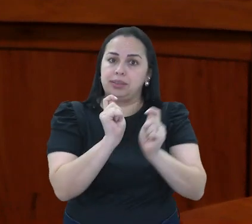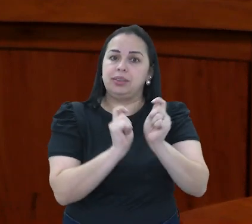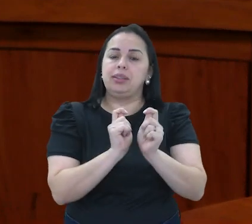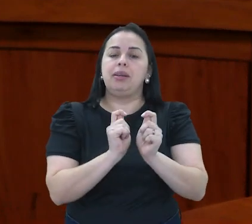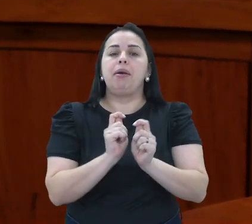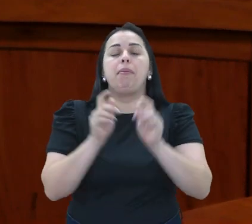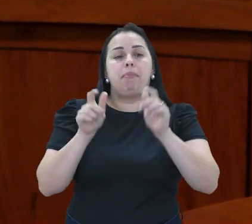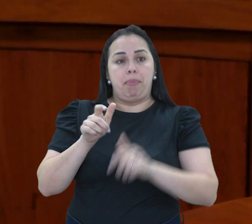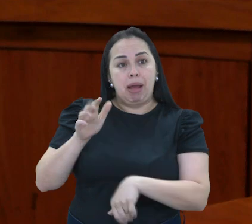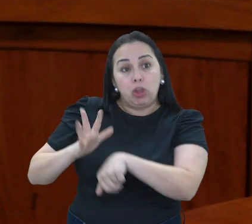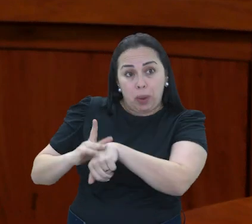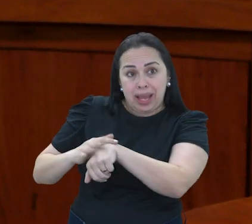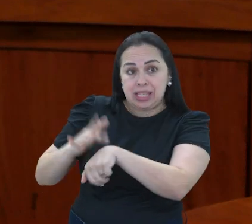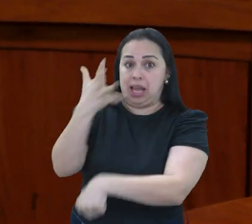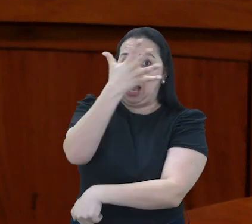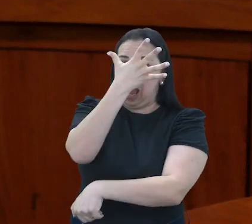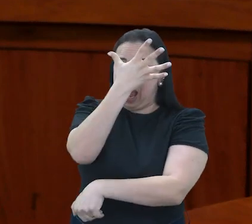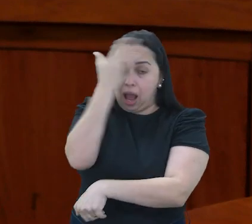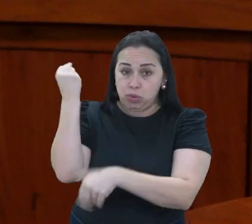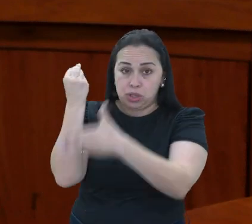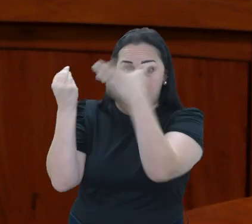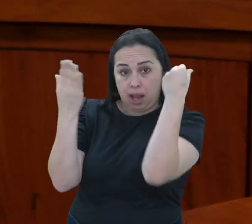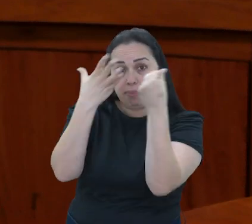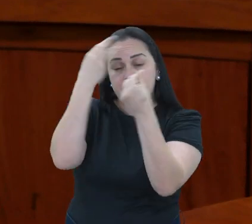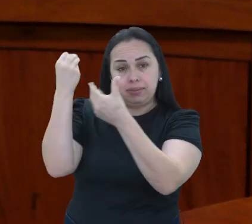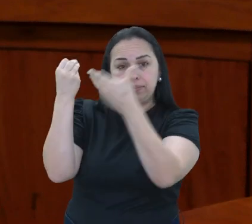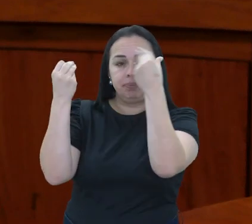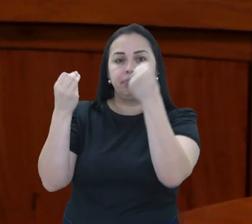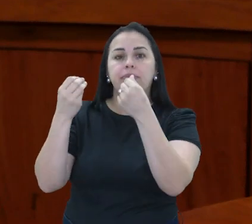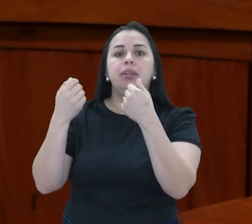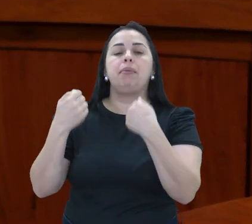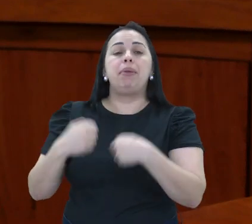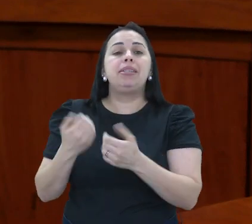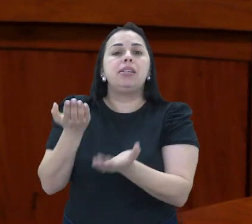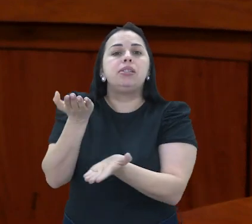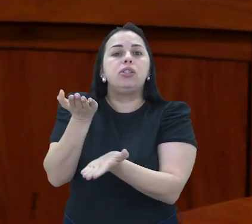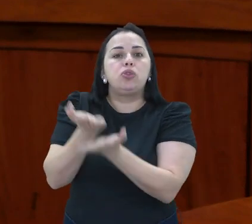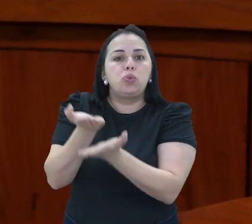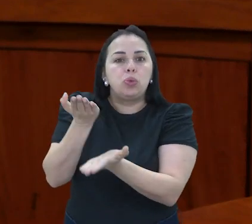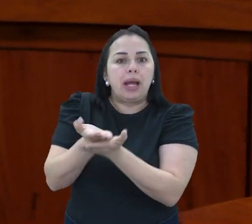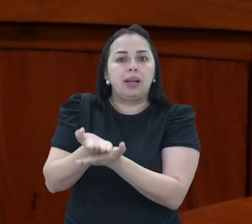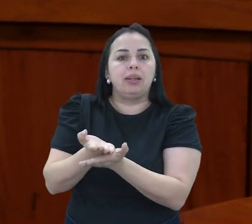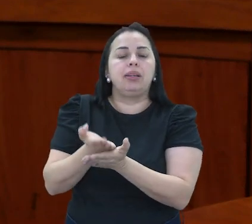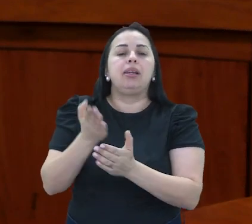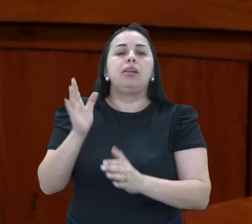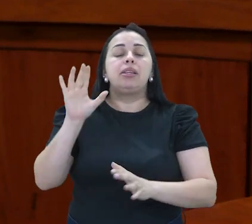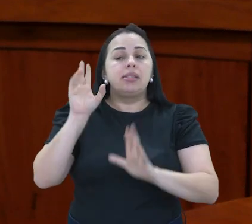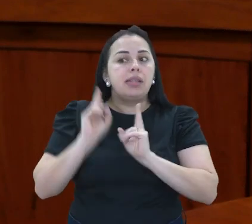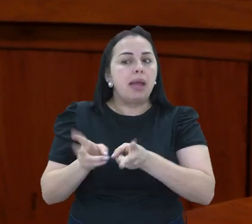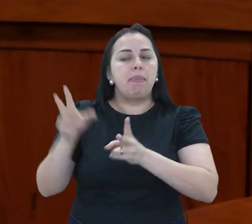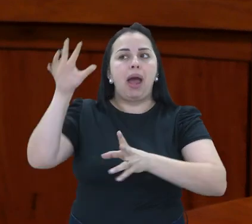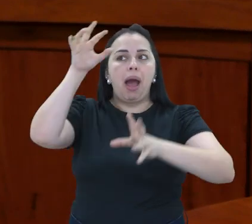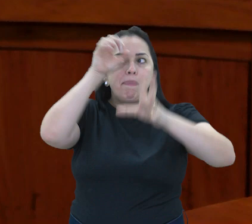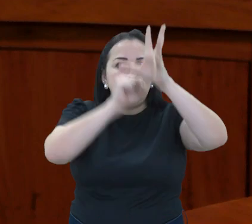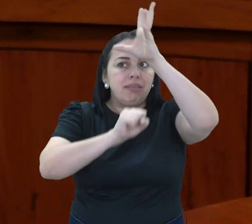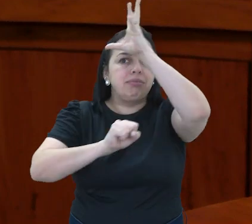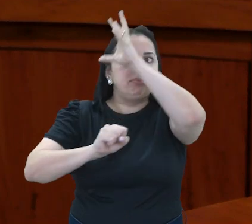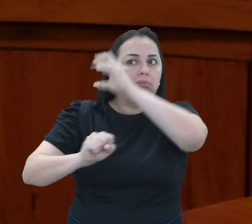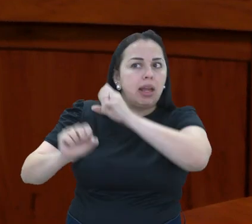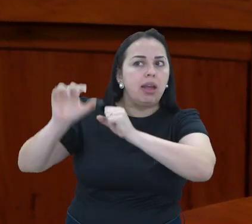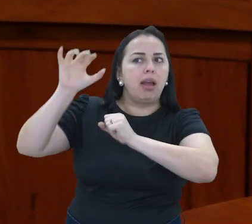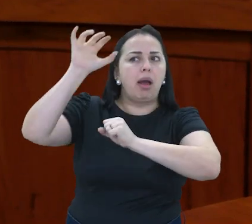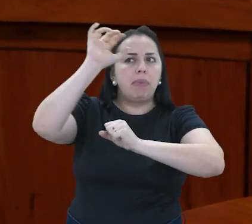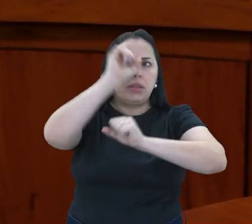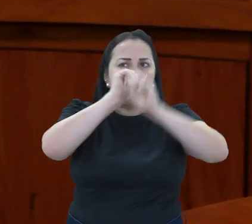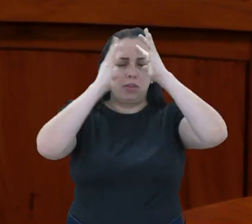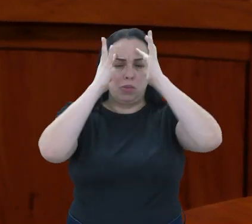diabetes. Para o Alzheimer, né, para a demência especificamente, a escolaridade, né, quanto mais aprendizado, quanto